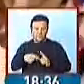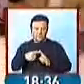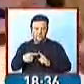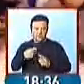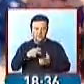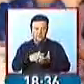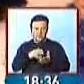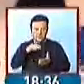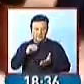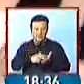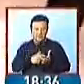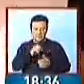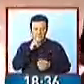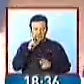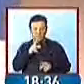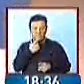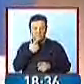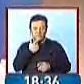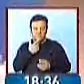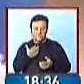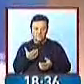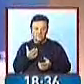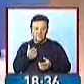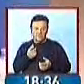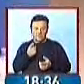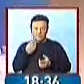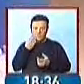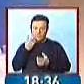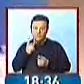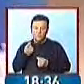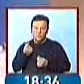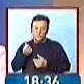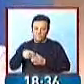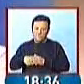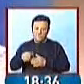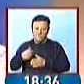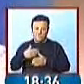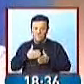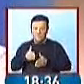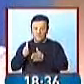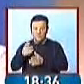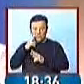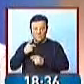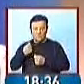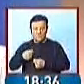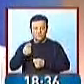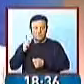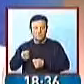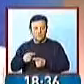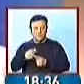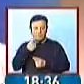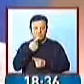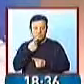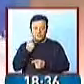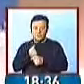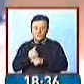Ciência e Tecnologia possam perceber em que são gastos os fundos que são direcionados para a investigação. Ou seja, perceber qual é a investigação